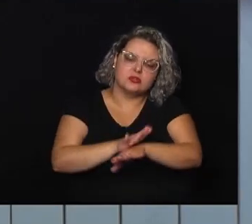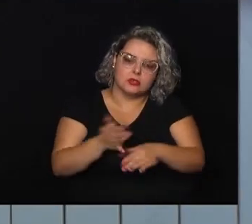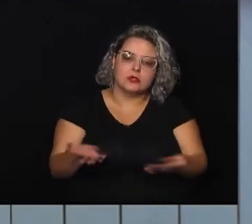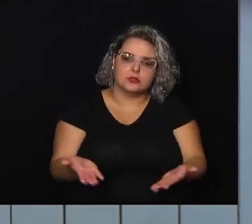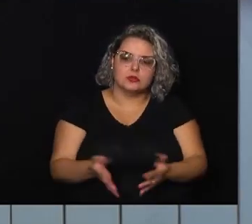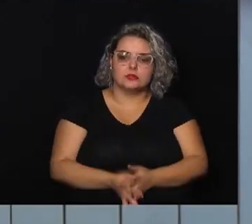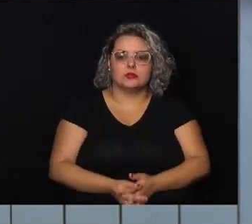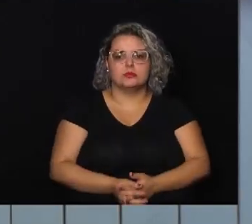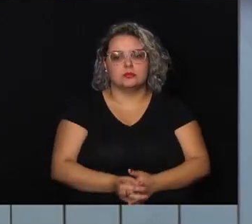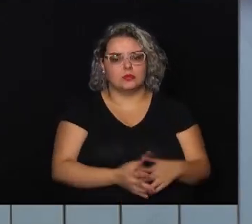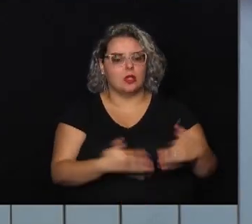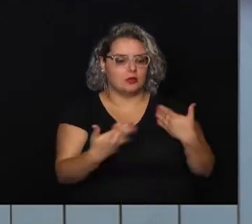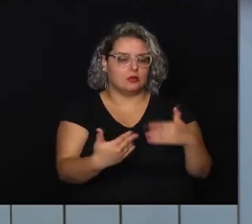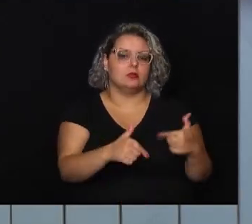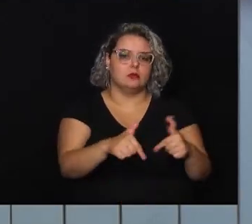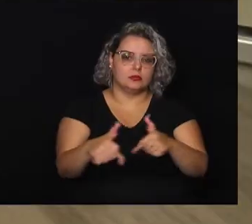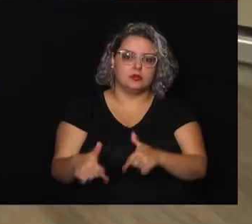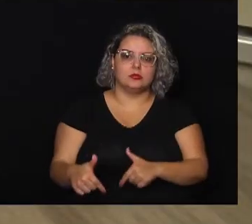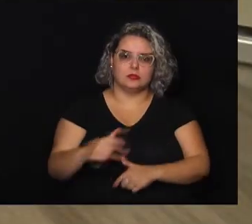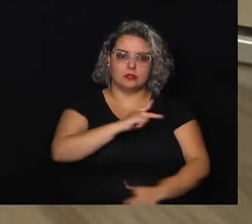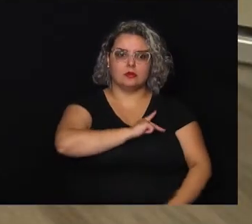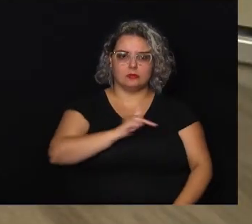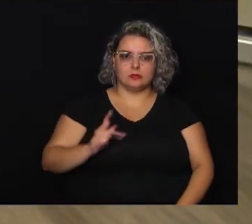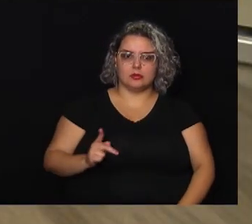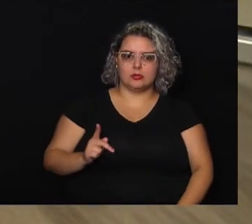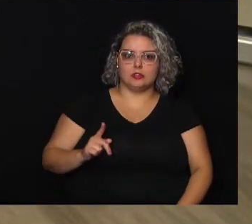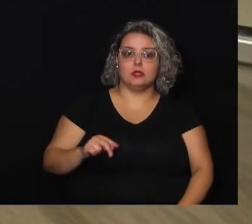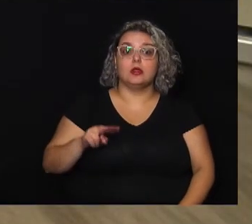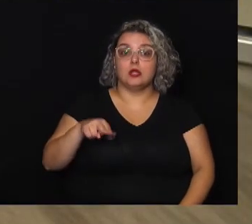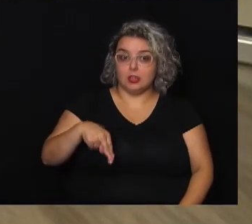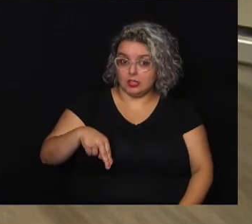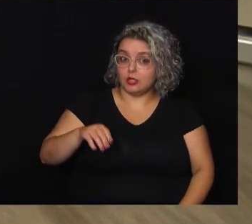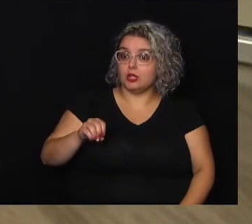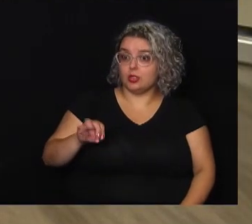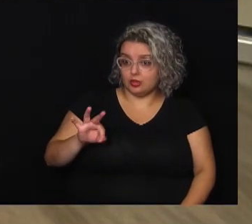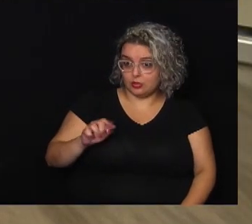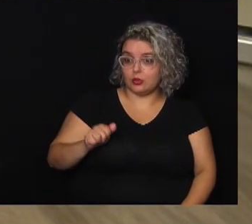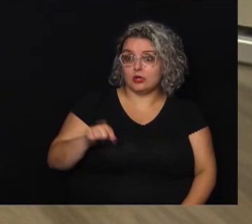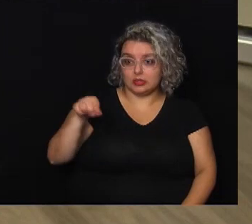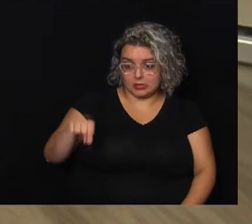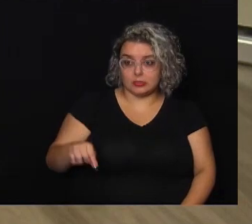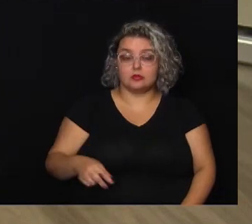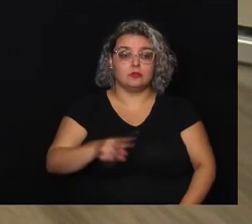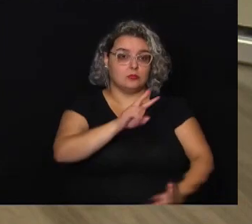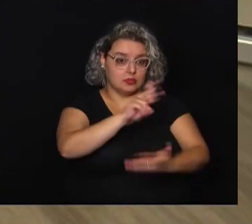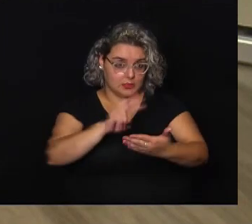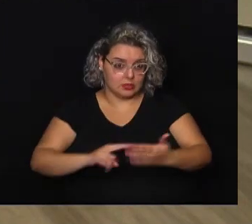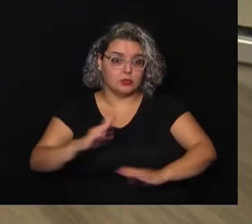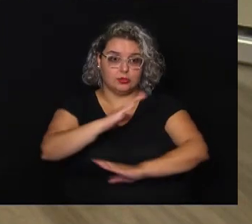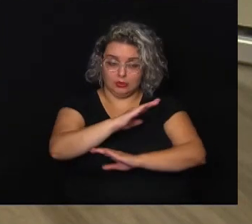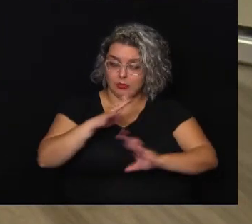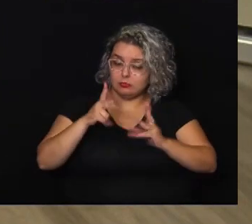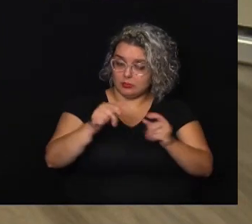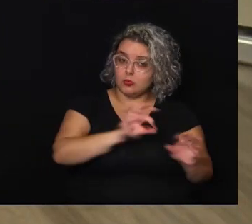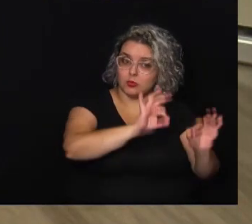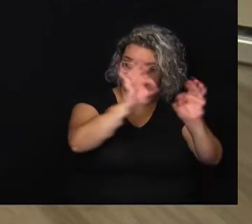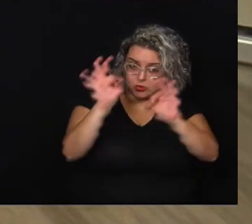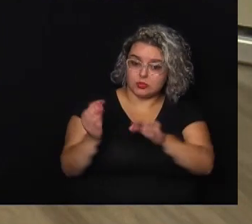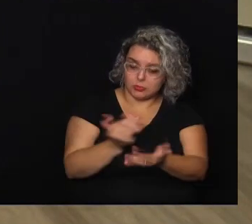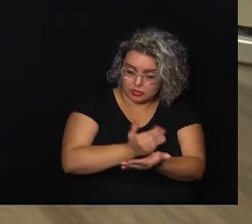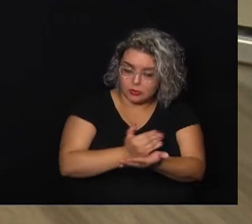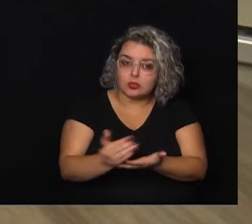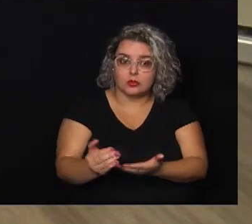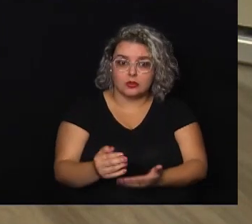na condução dos trabalhos aqui na presidência. E nota essa que foi lido aqui no nosso Câmara Total, para você que está acompanhando desde o início,